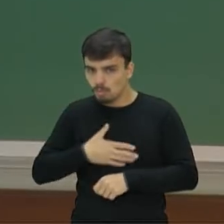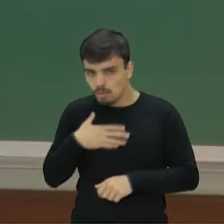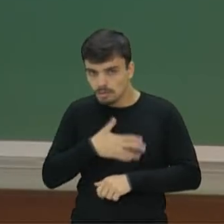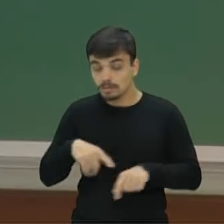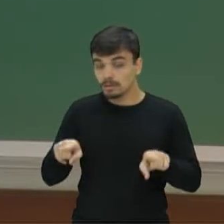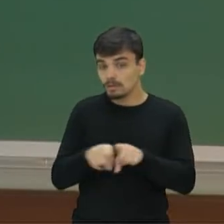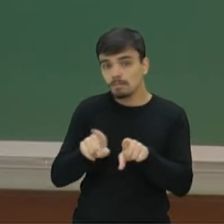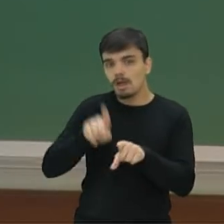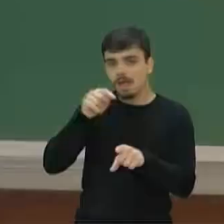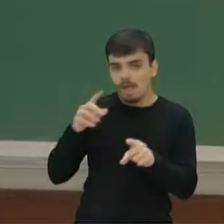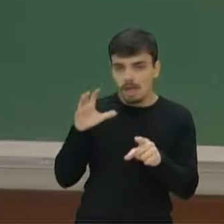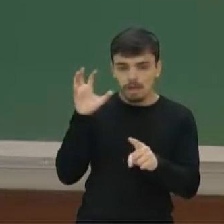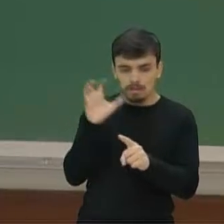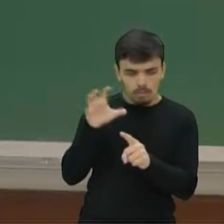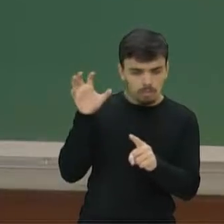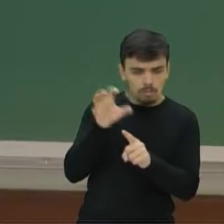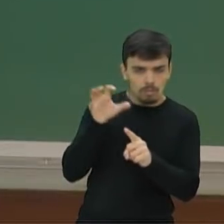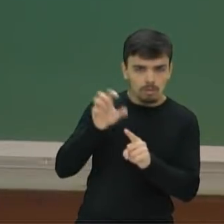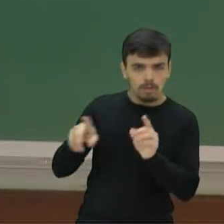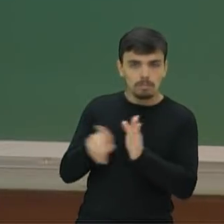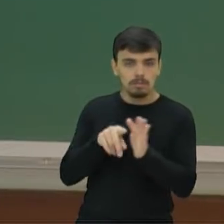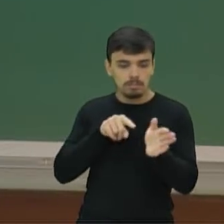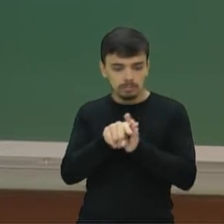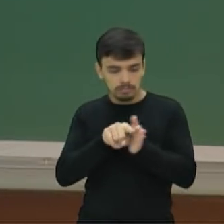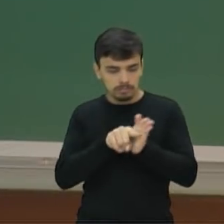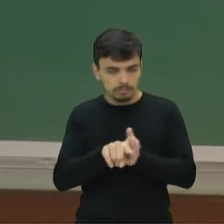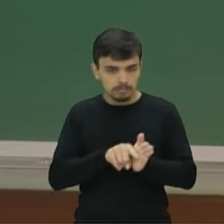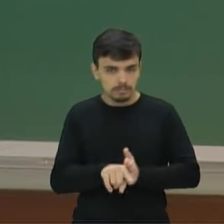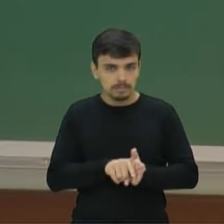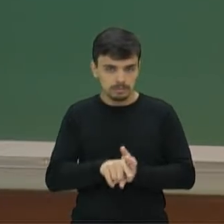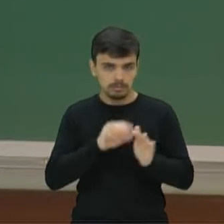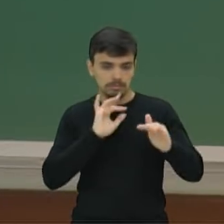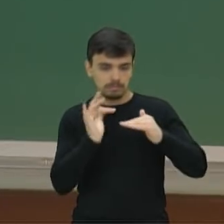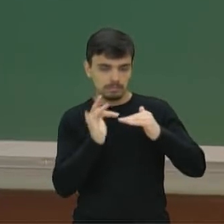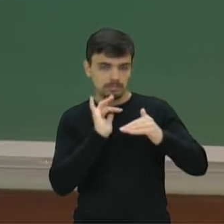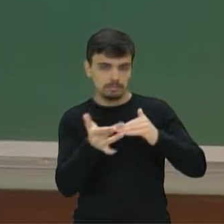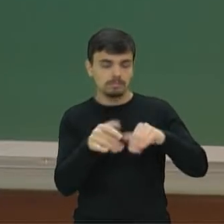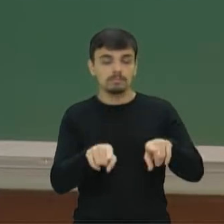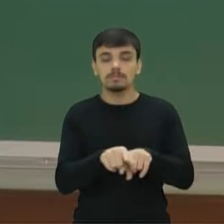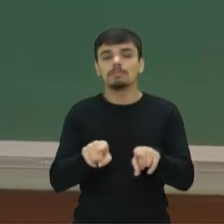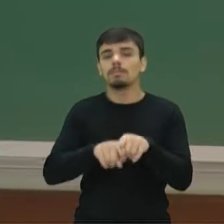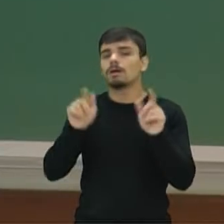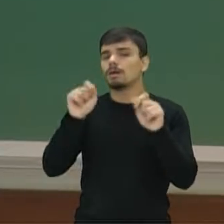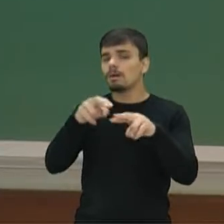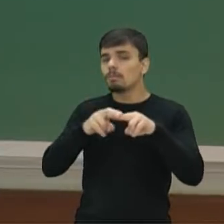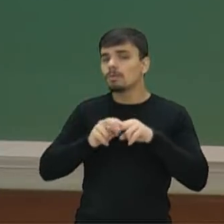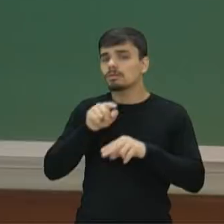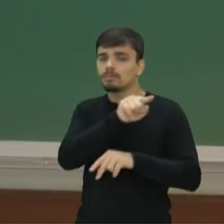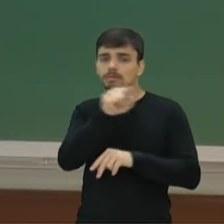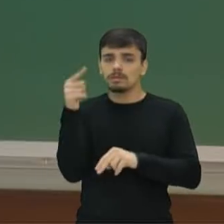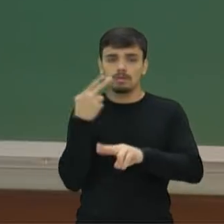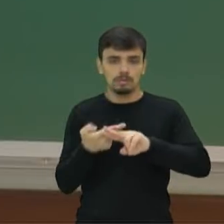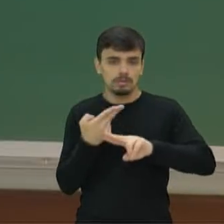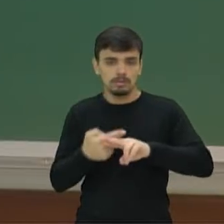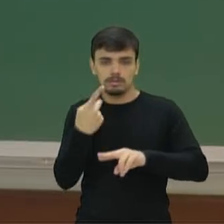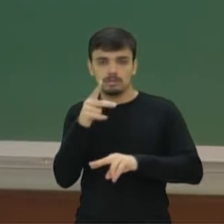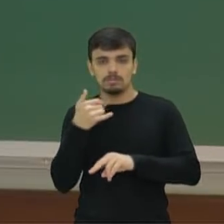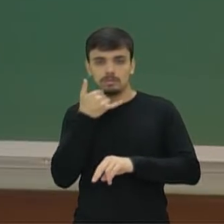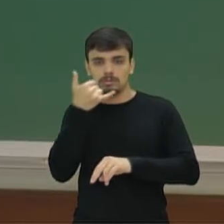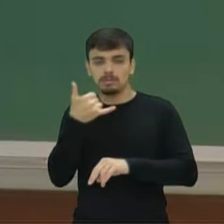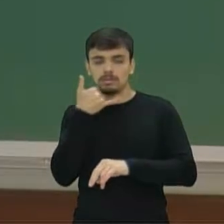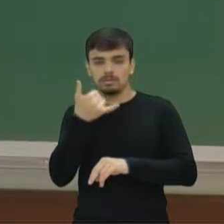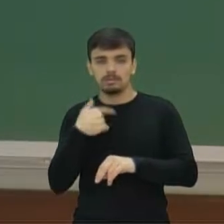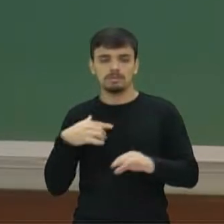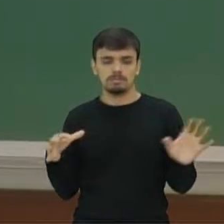somos levados sempre a partir das nossas preferências nas redes sociais. É por isso que quando você está utilizando o seu celular, você está